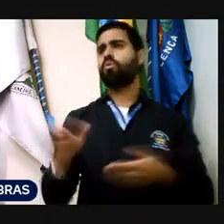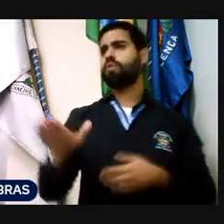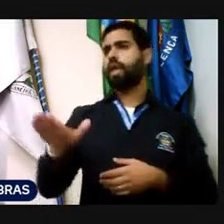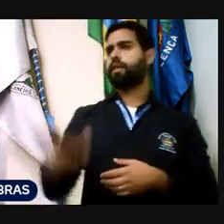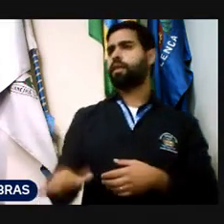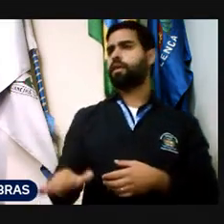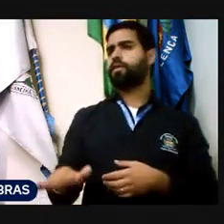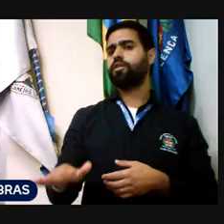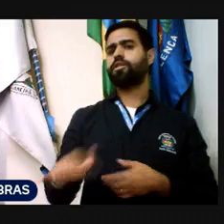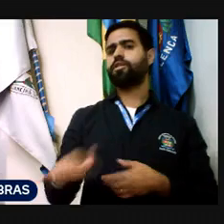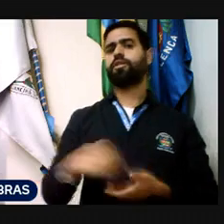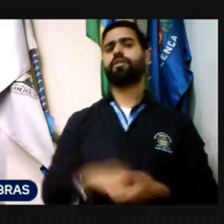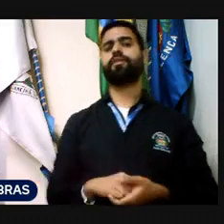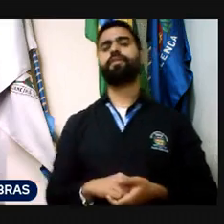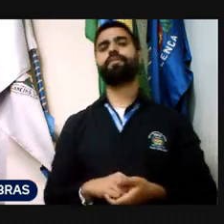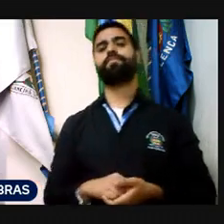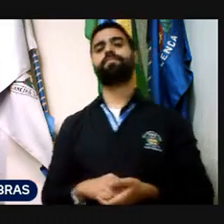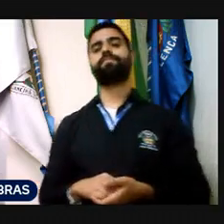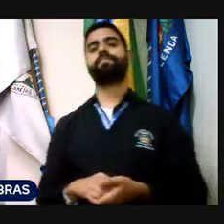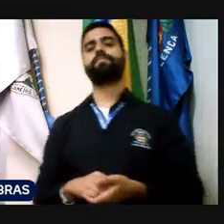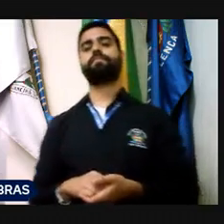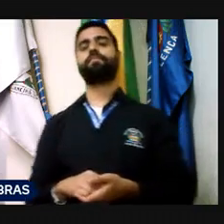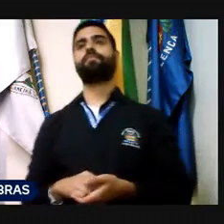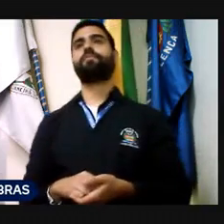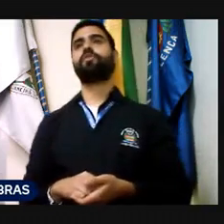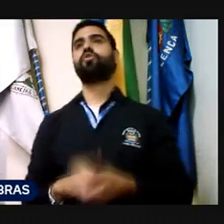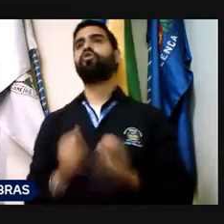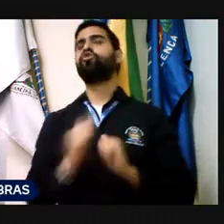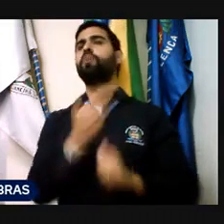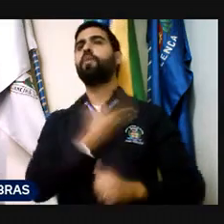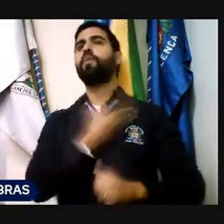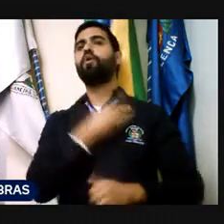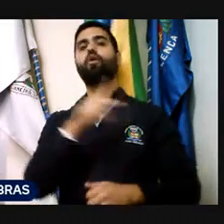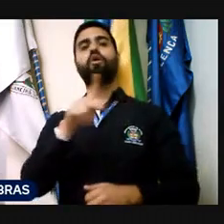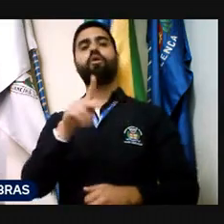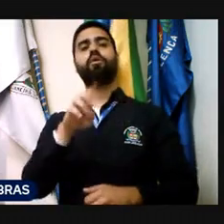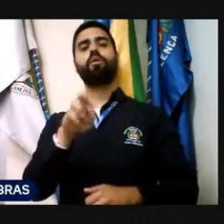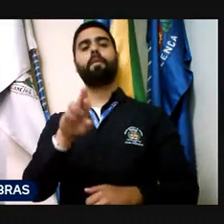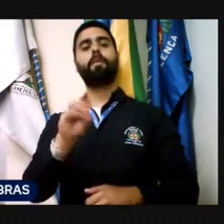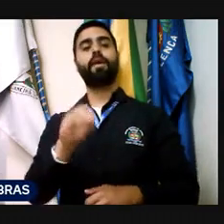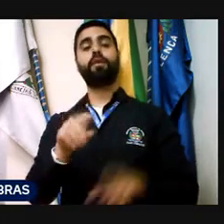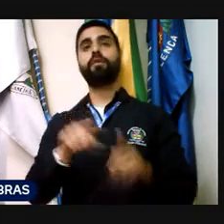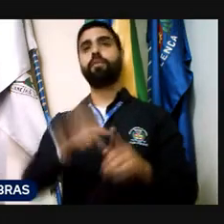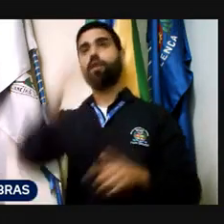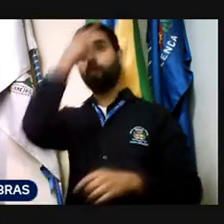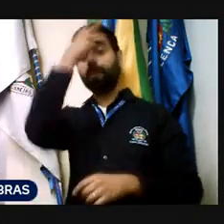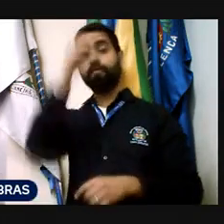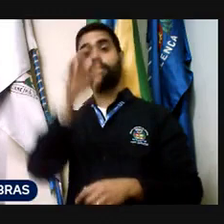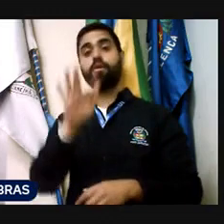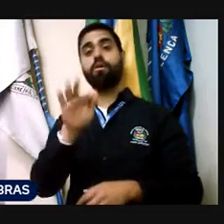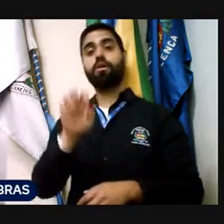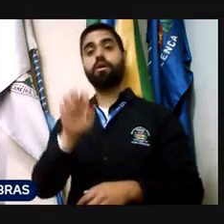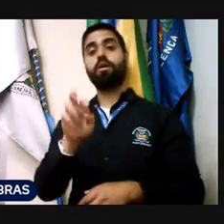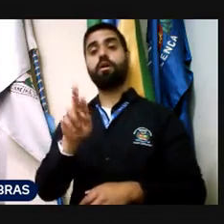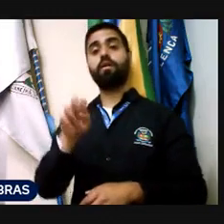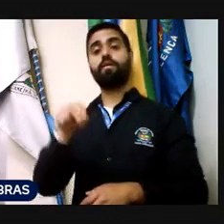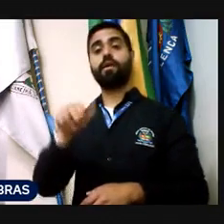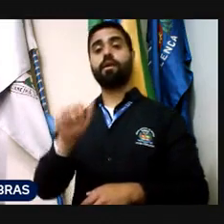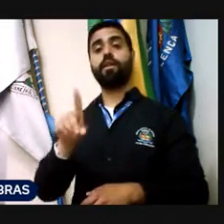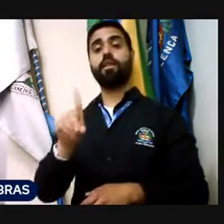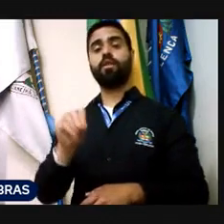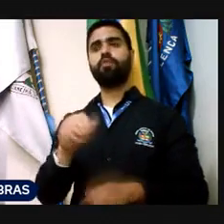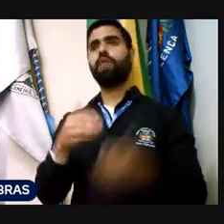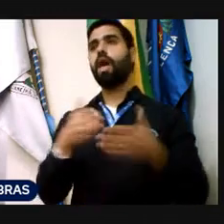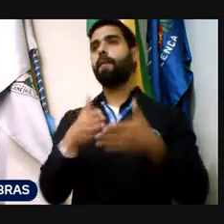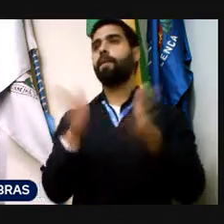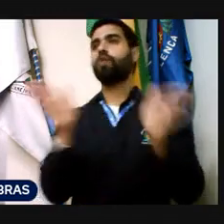presença lá junto ao amigo Pedro Graça, ao nosso prefeito Fernandinho, na reinauguração,